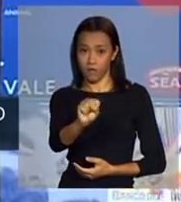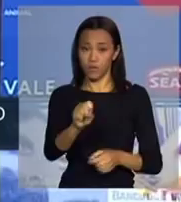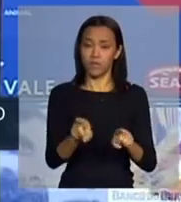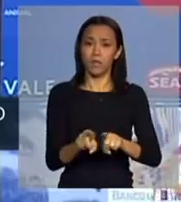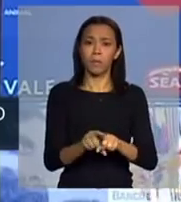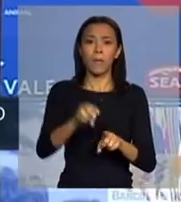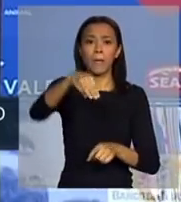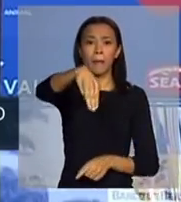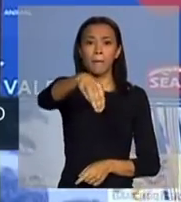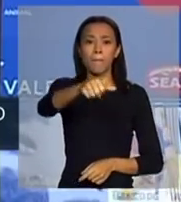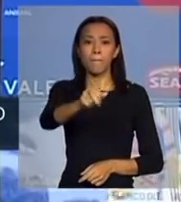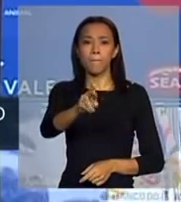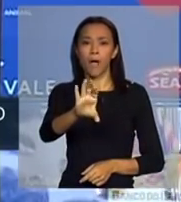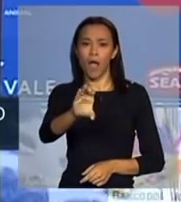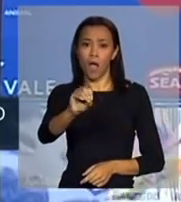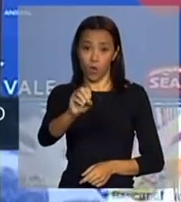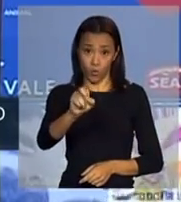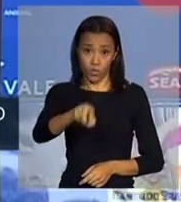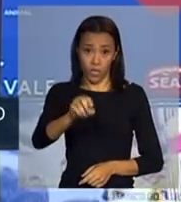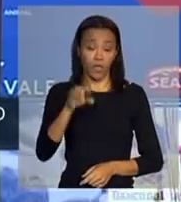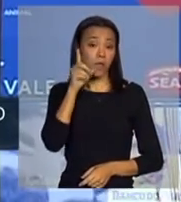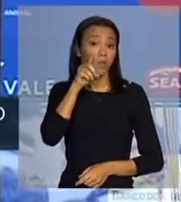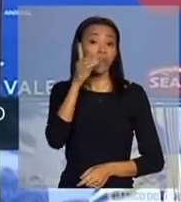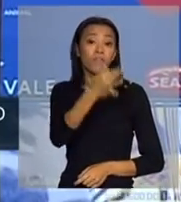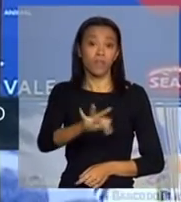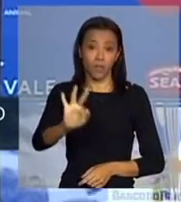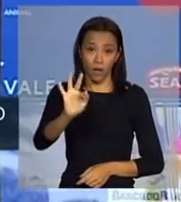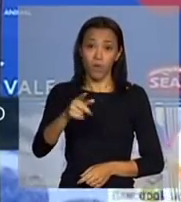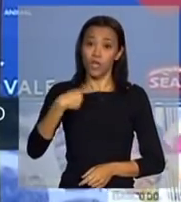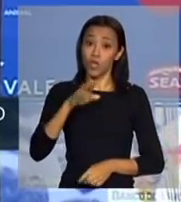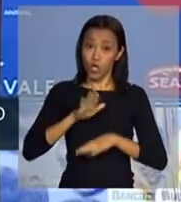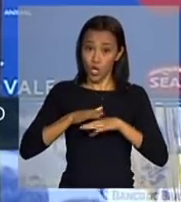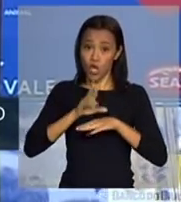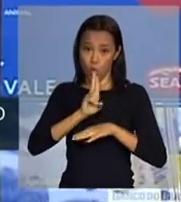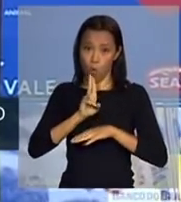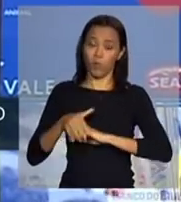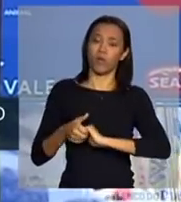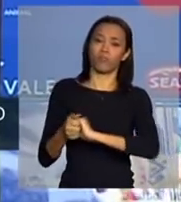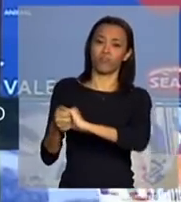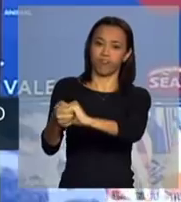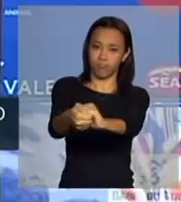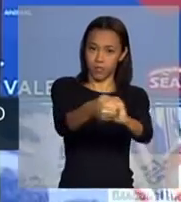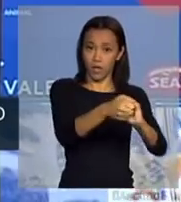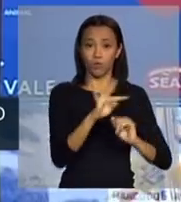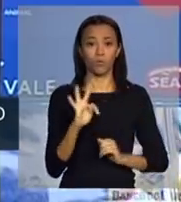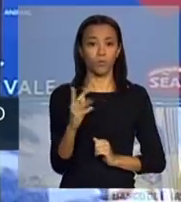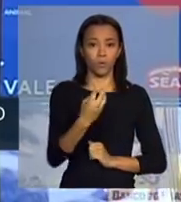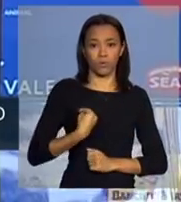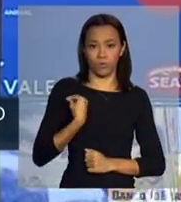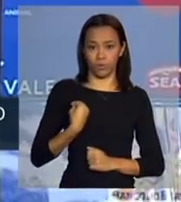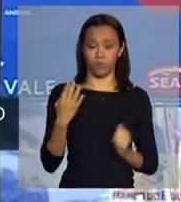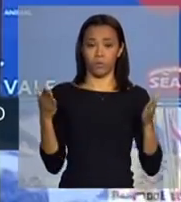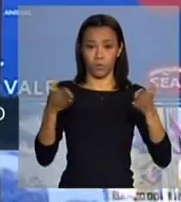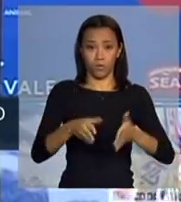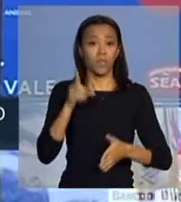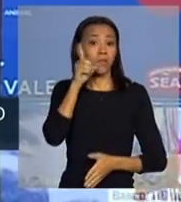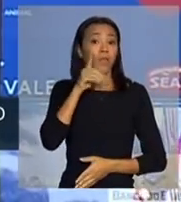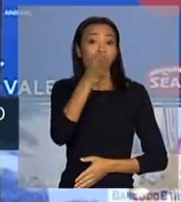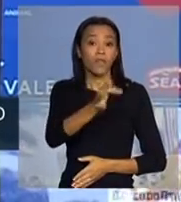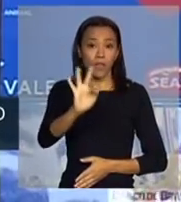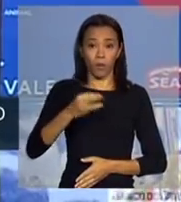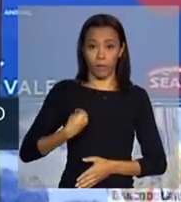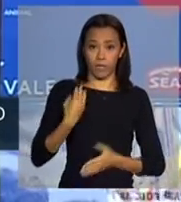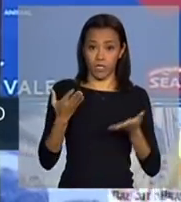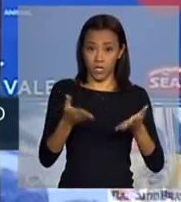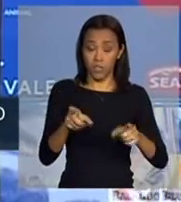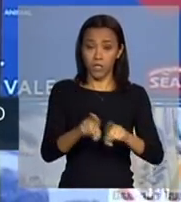Marcos Montes Cordeiro, deputado federal, em nome de quem saúdo todos os deputados federais aqui presentes, senhor Elmiro Alves